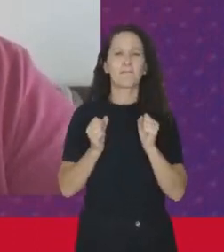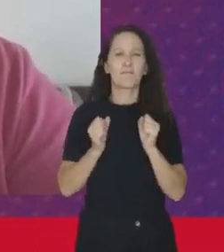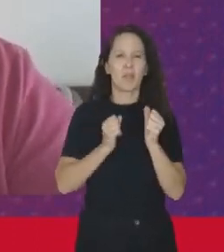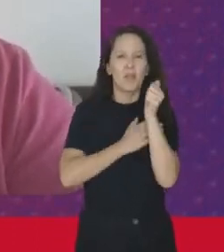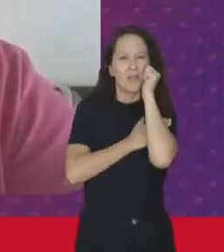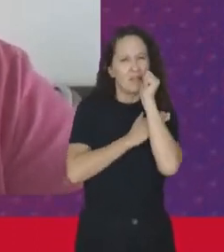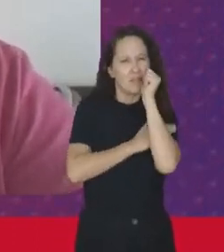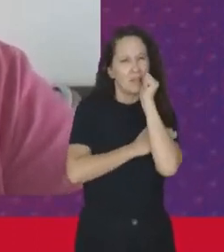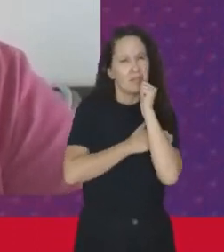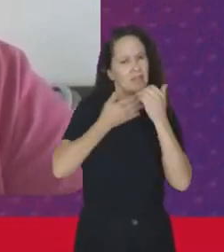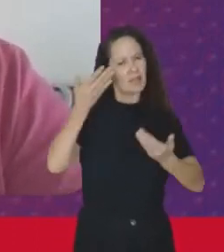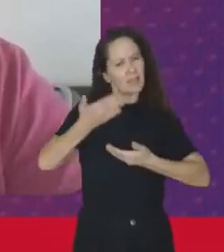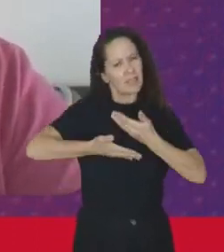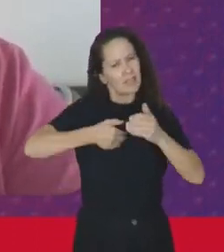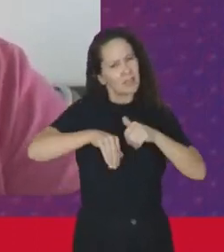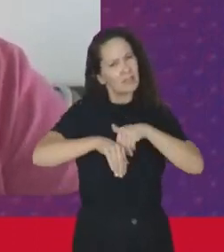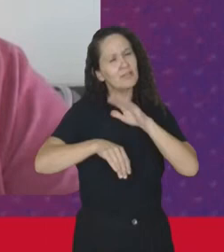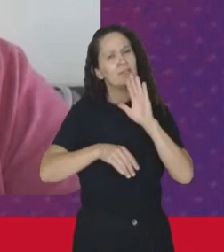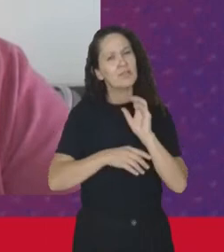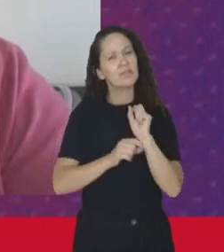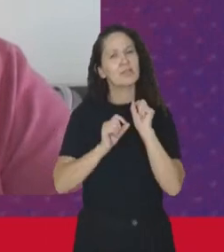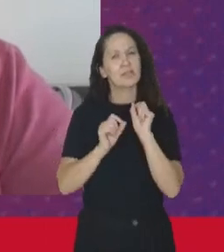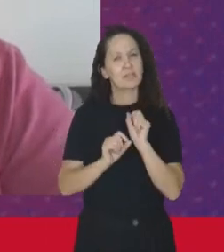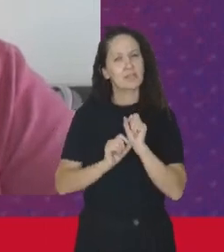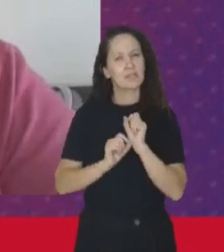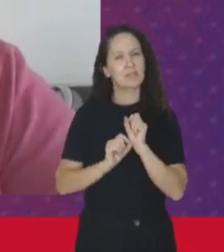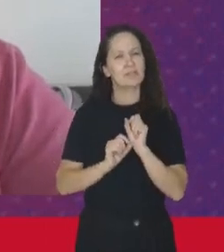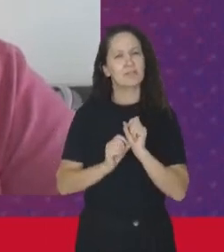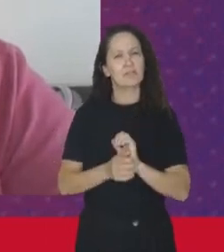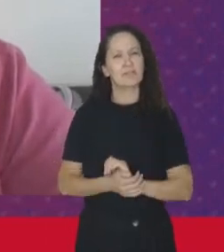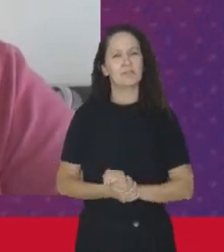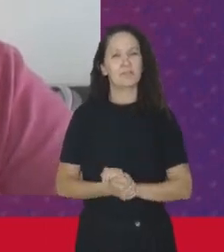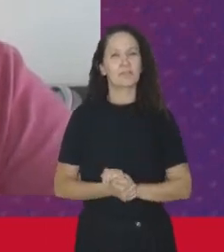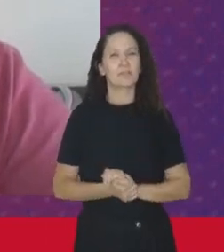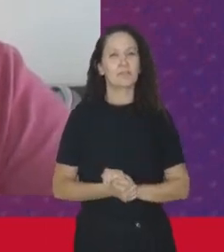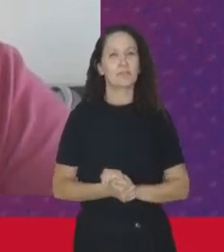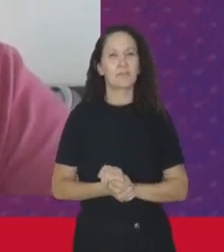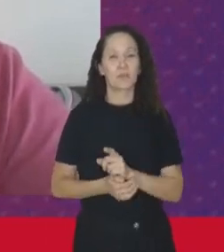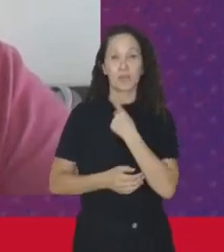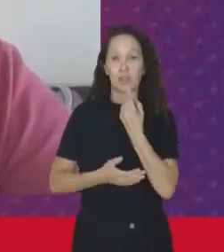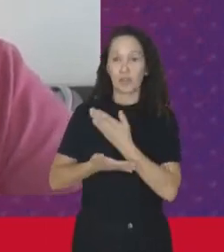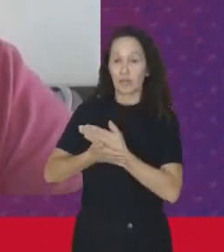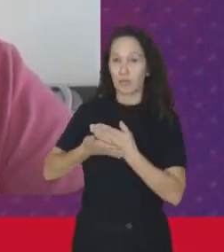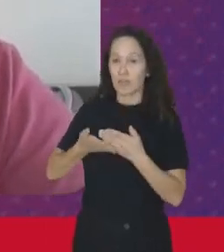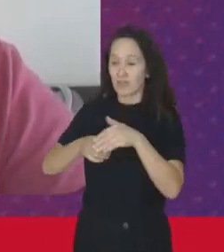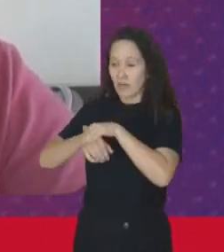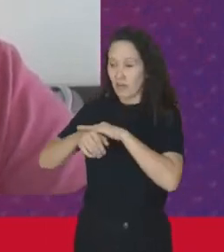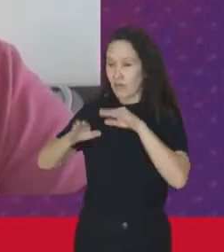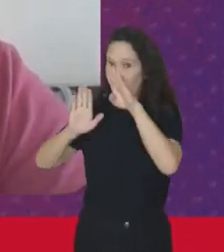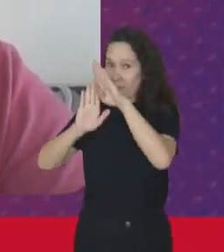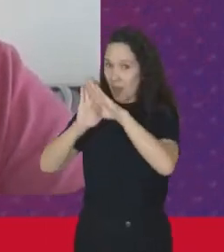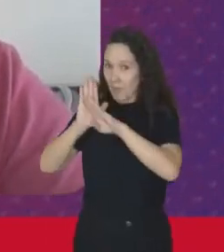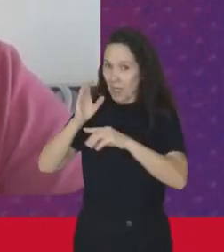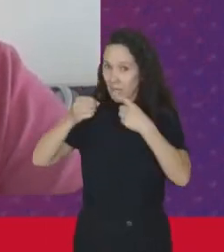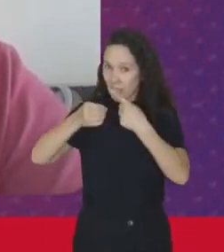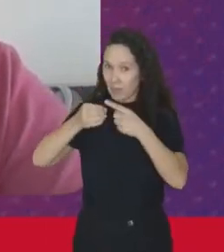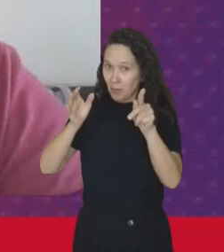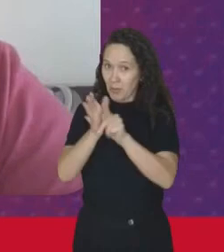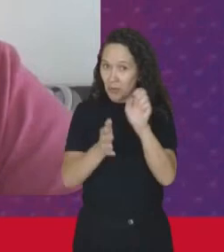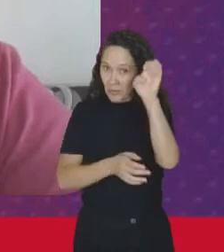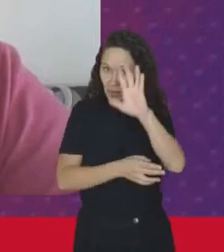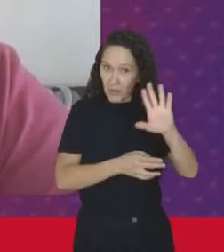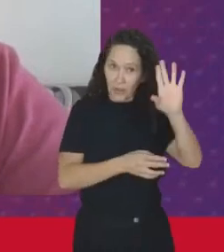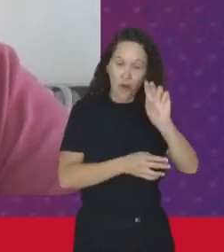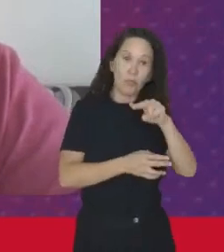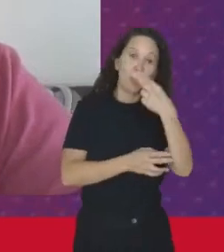foi tratado inicialmente mais quando se fala do planejamento urbano da Europa e dos